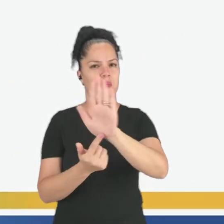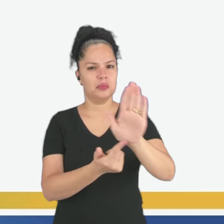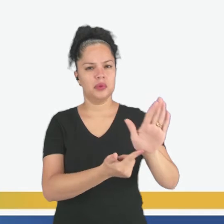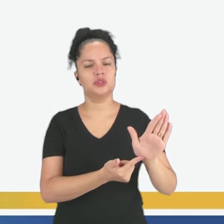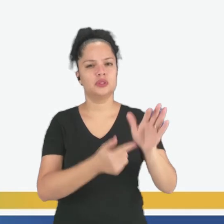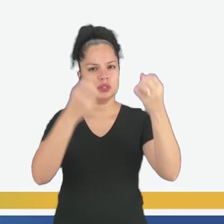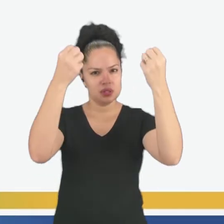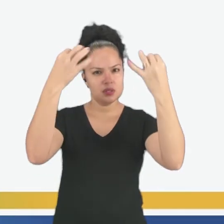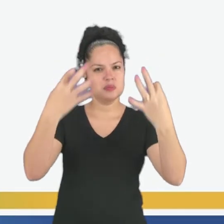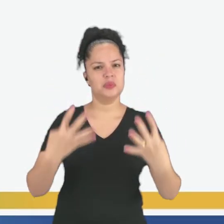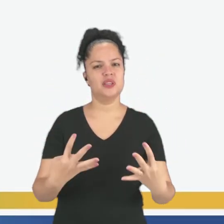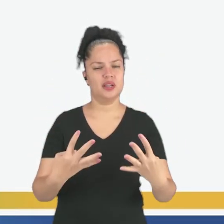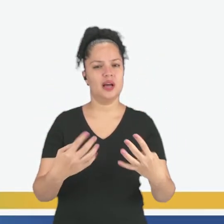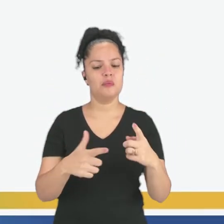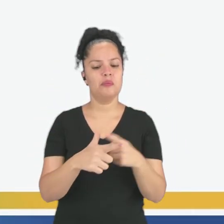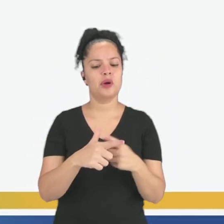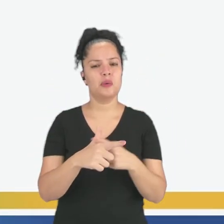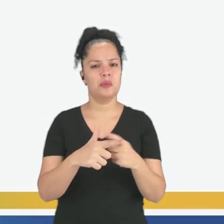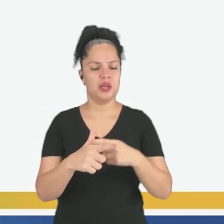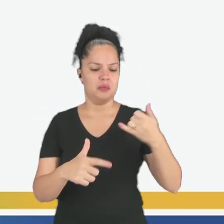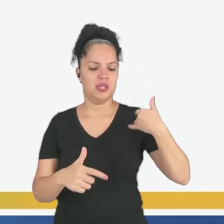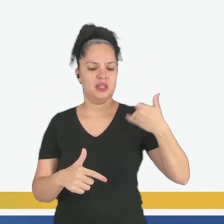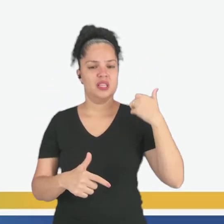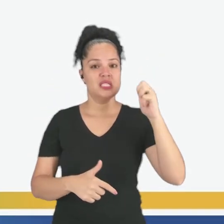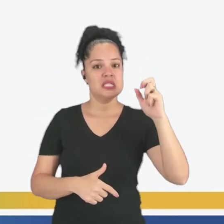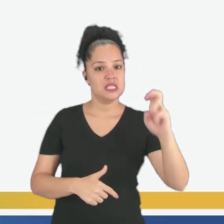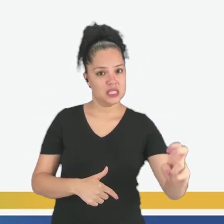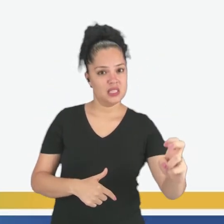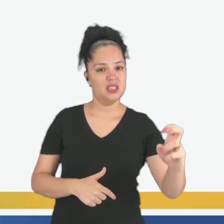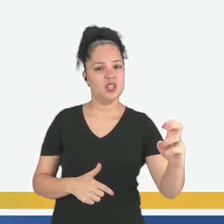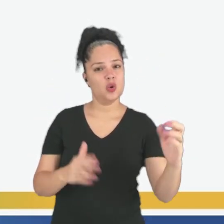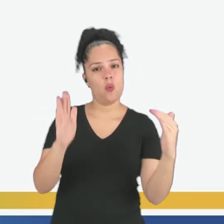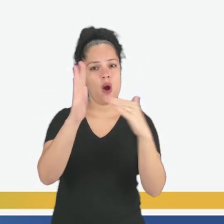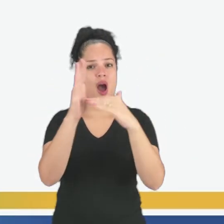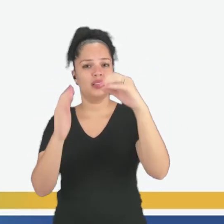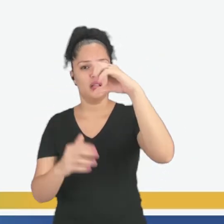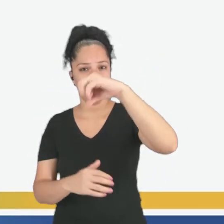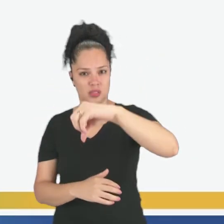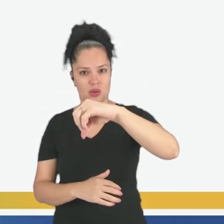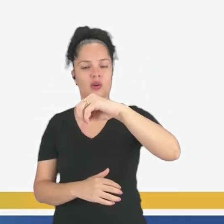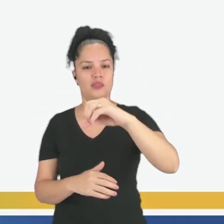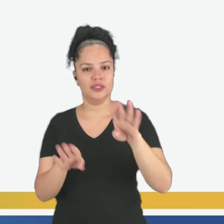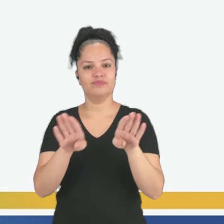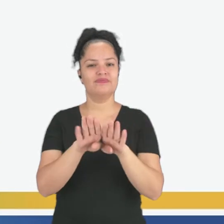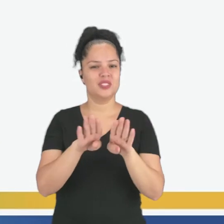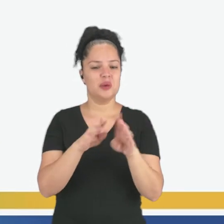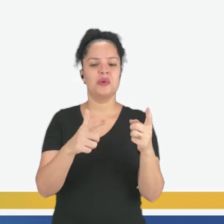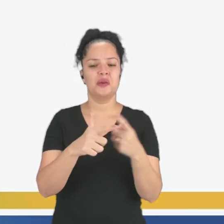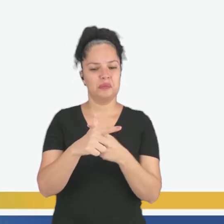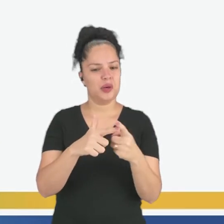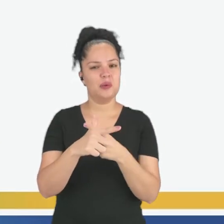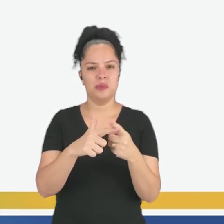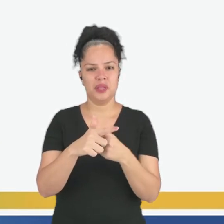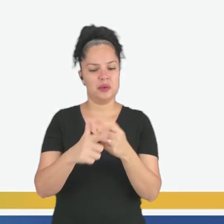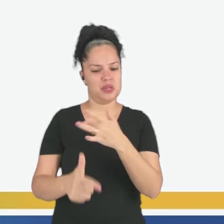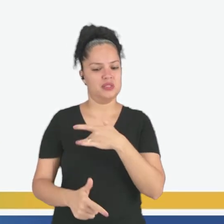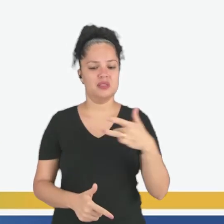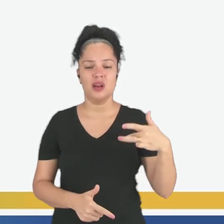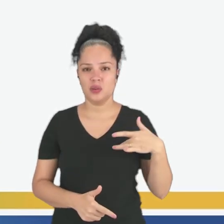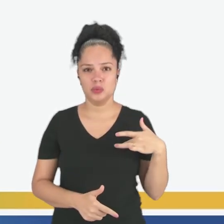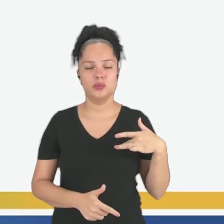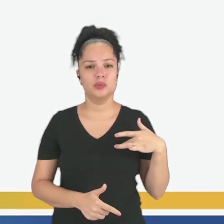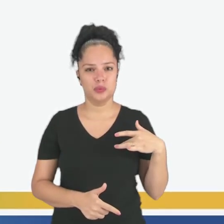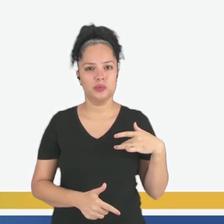entre 5 e 9 anos. Então, vocês podem observar aí as escalas, né? Fala sobre as porcentagens das pessoas que